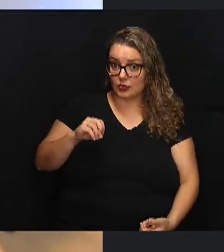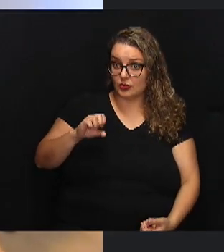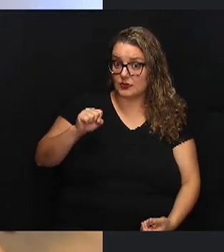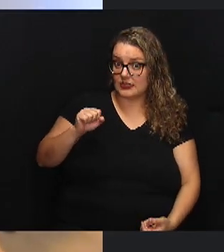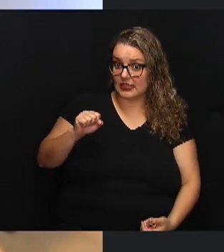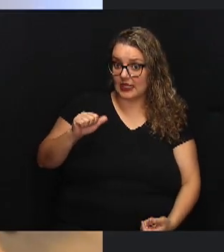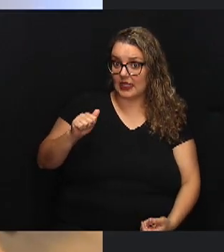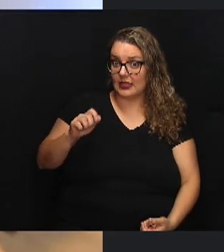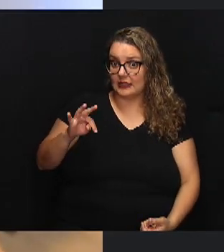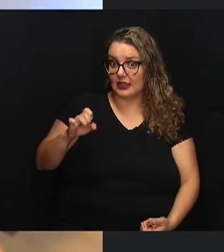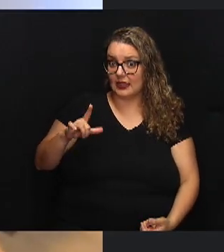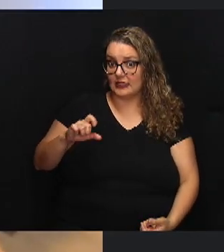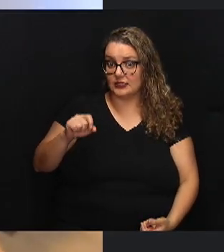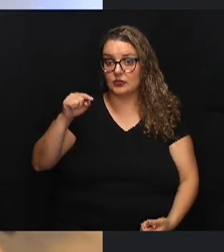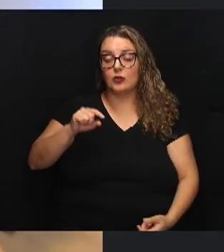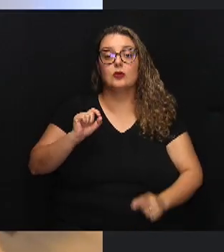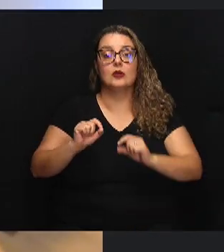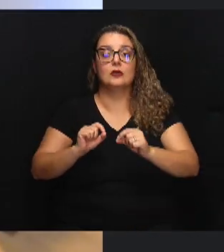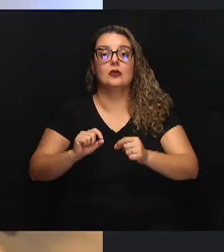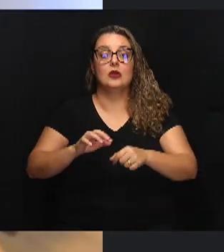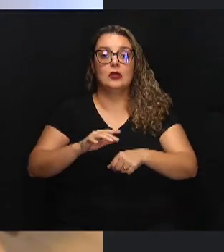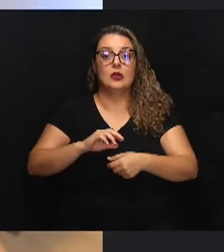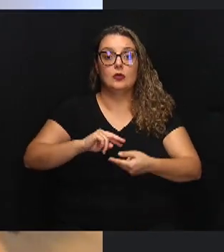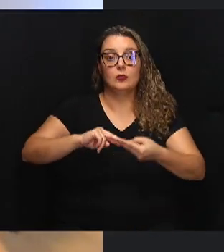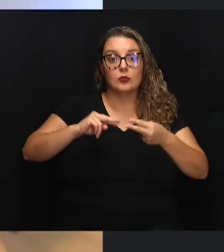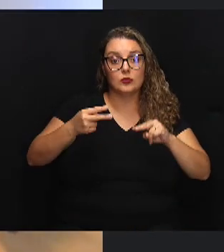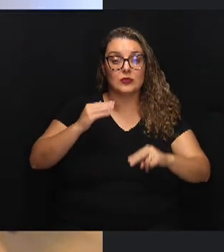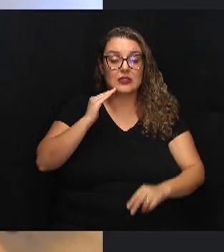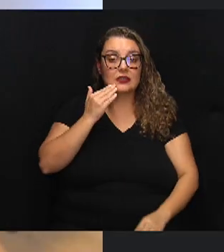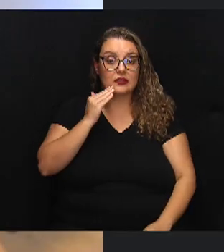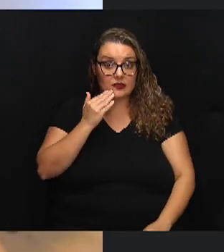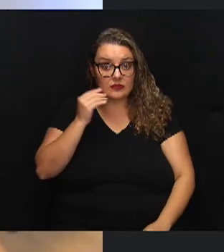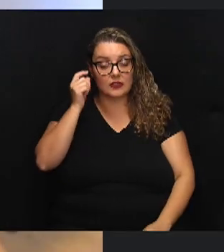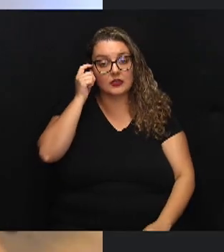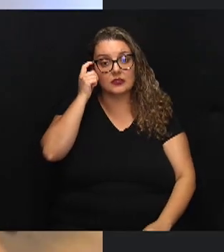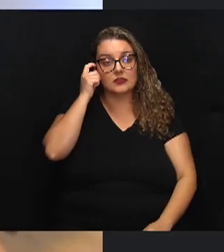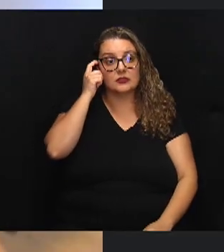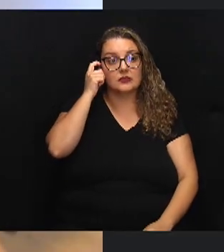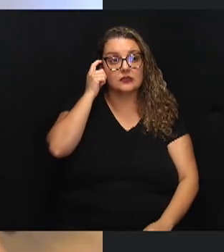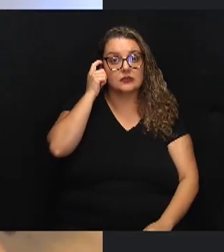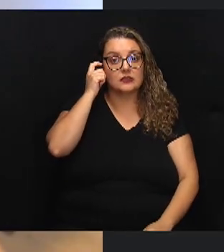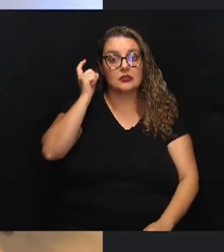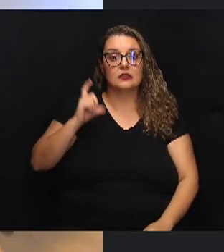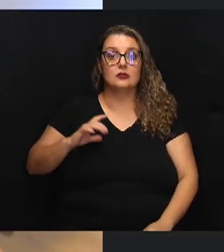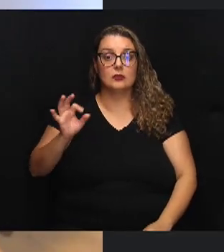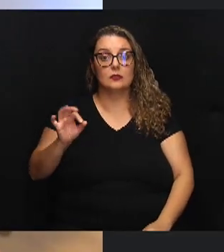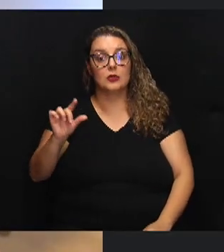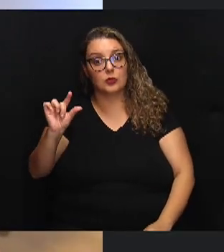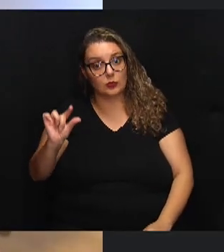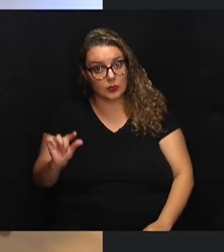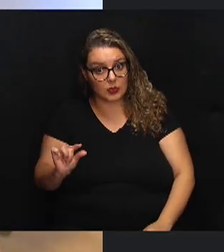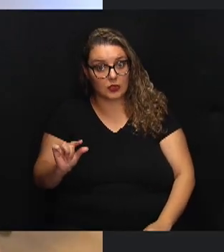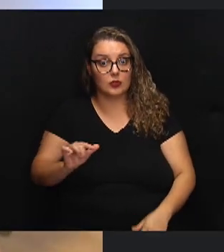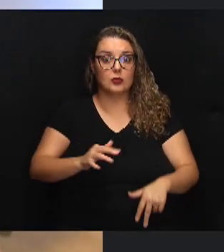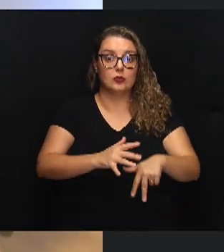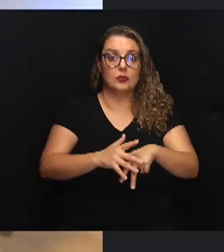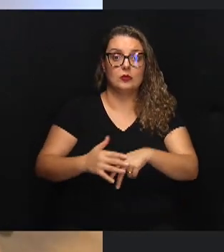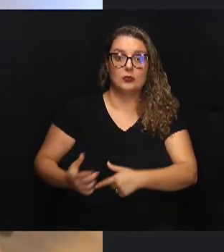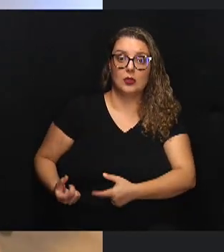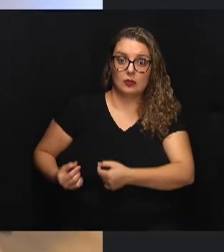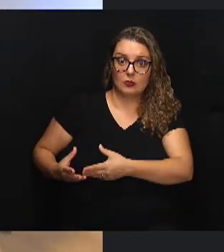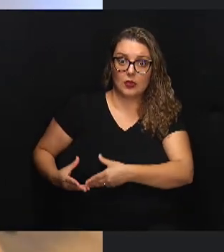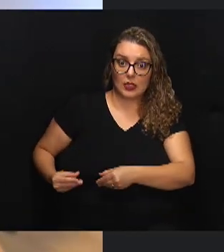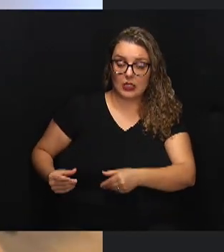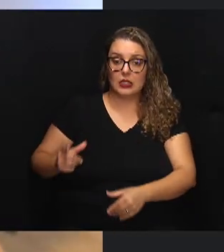uma deficiência nos genes de reparo do DNA. Existe uma porcentagem bastante pequena dos pacientes com câncer de pâncreas que